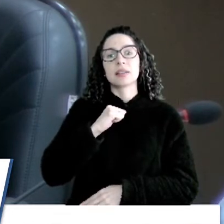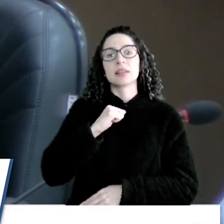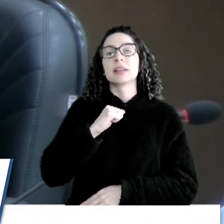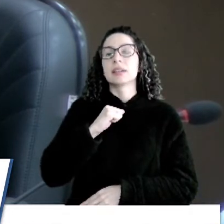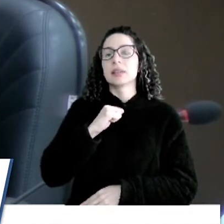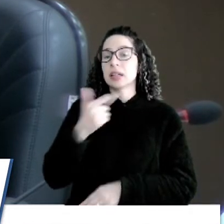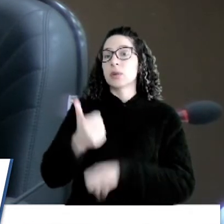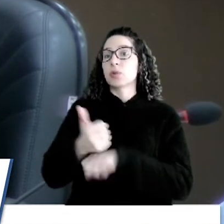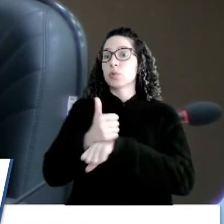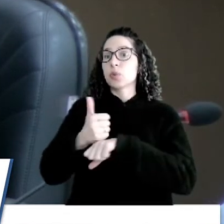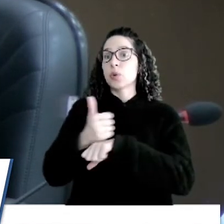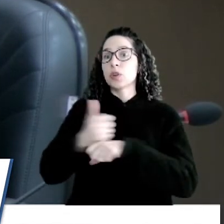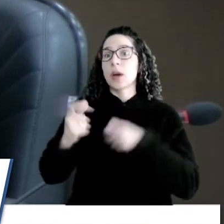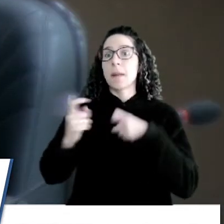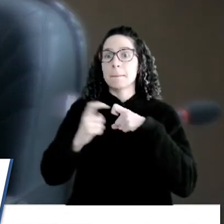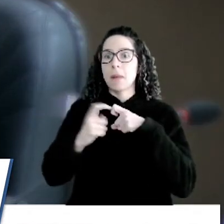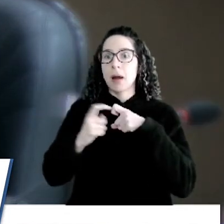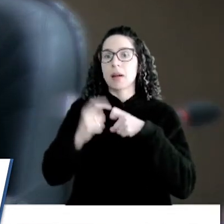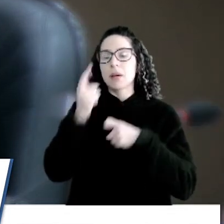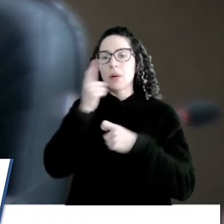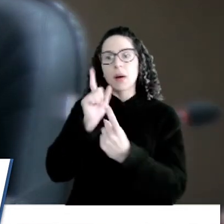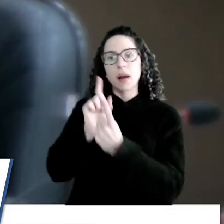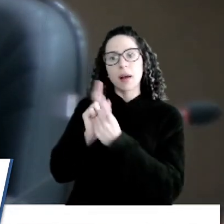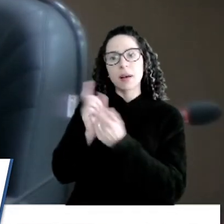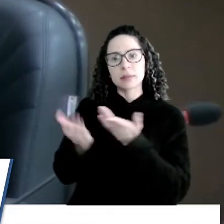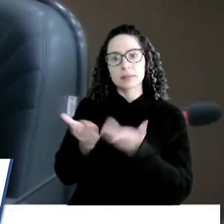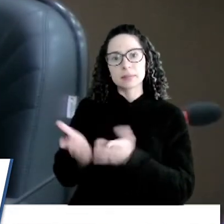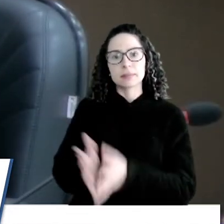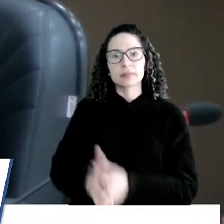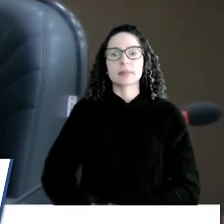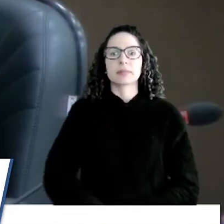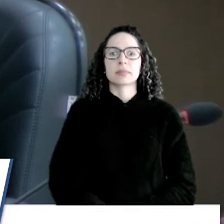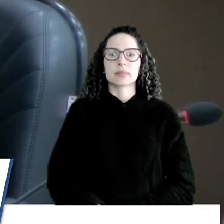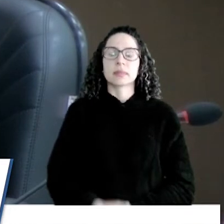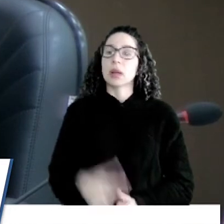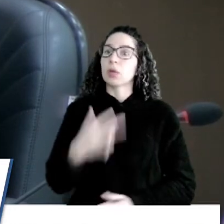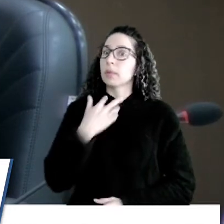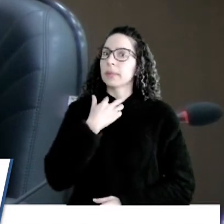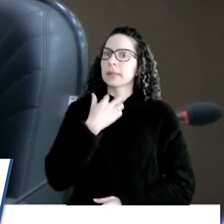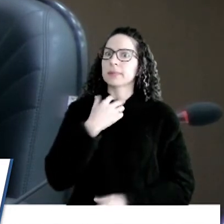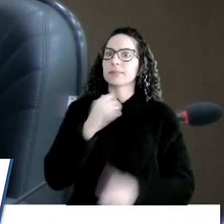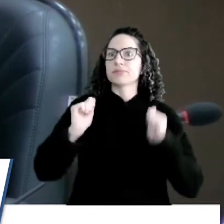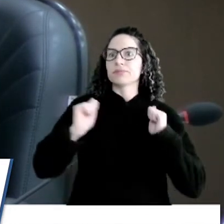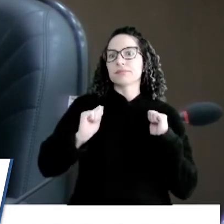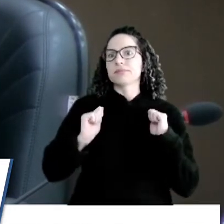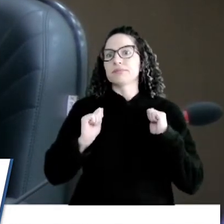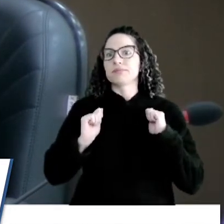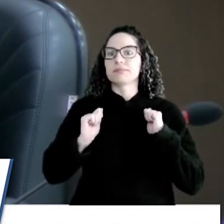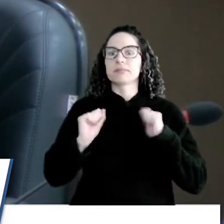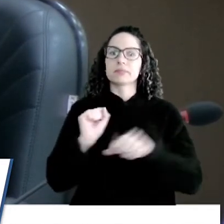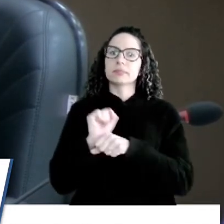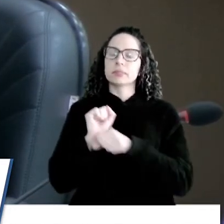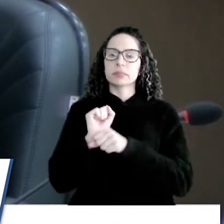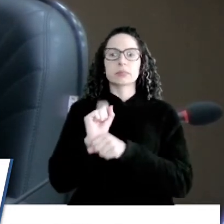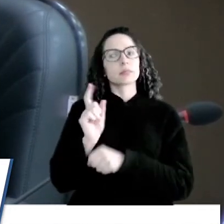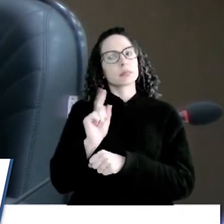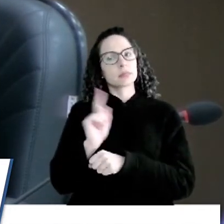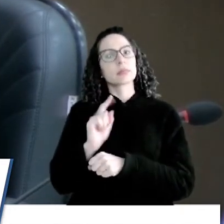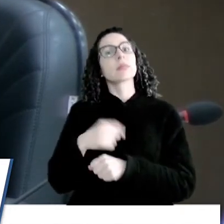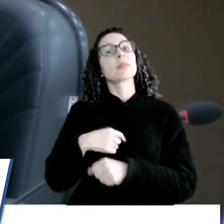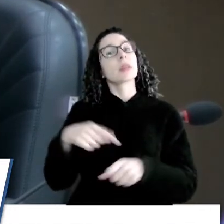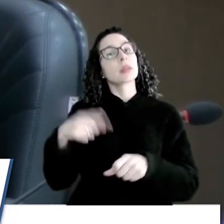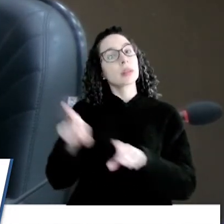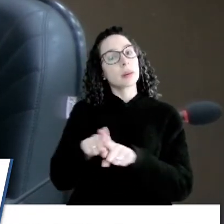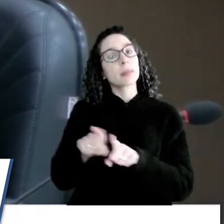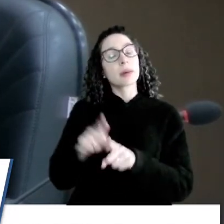profissionais médicos para fazer esse tipo de atendimento. Nós não podemos nos refutar e deixar de atender. Além do que,